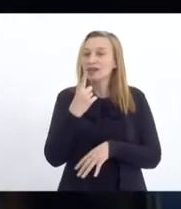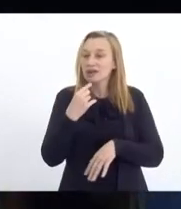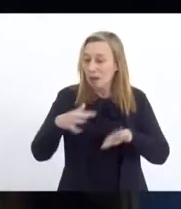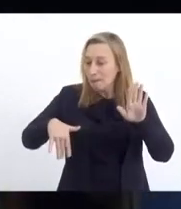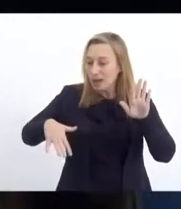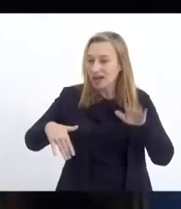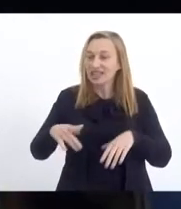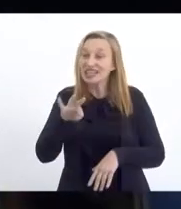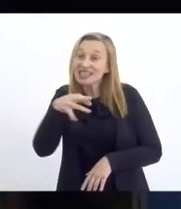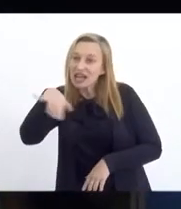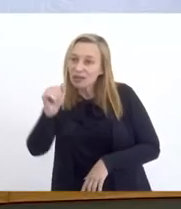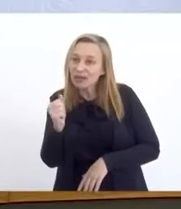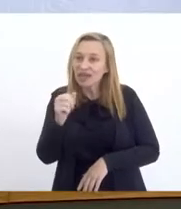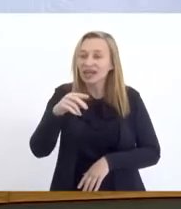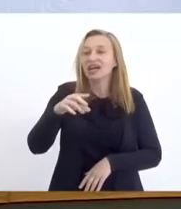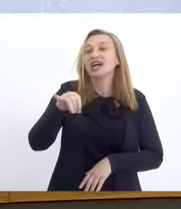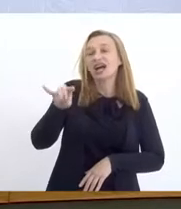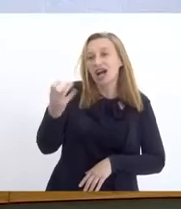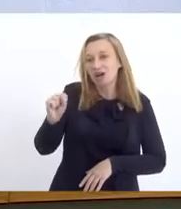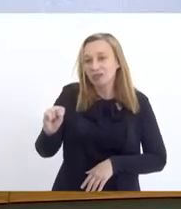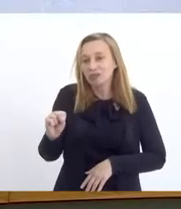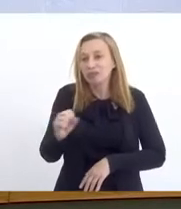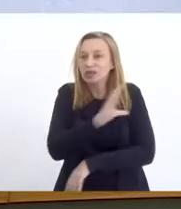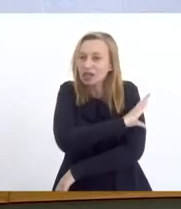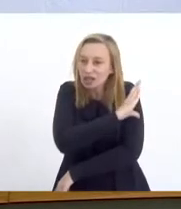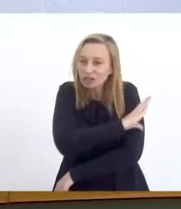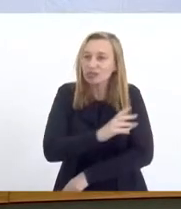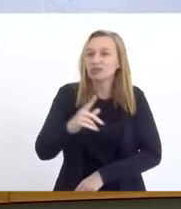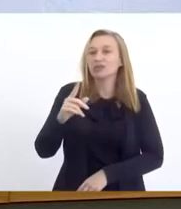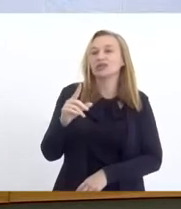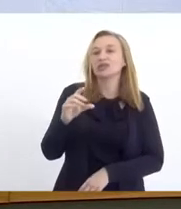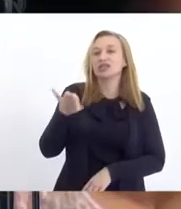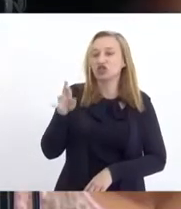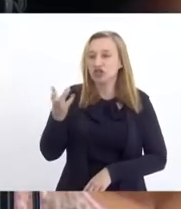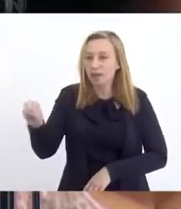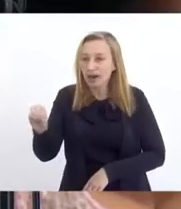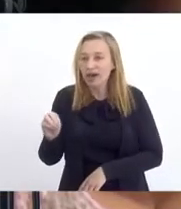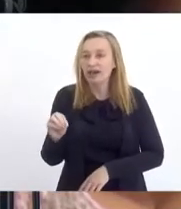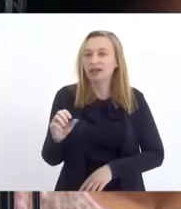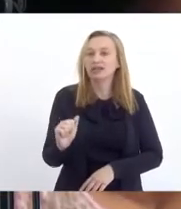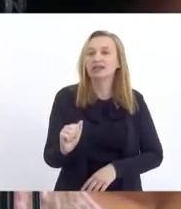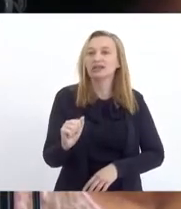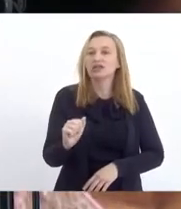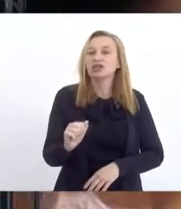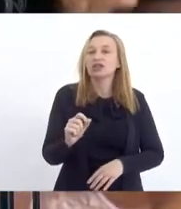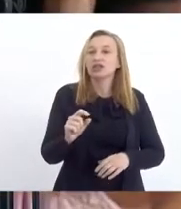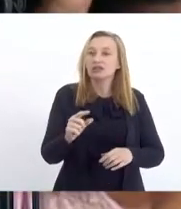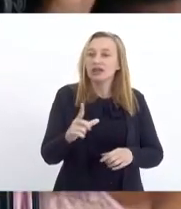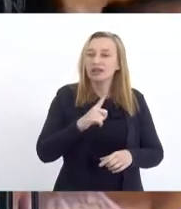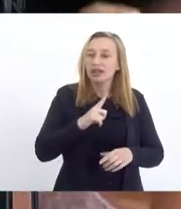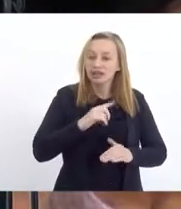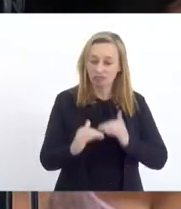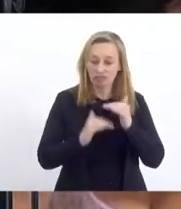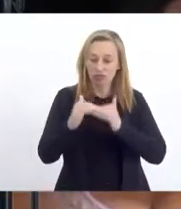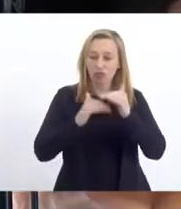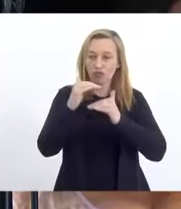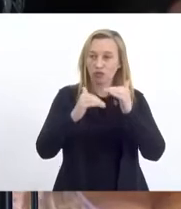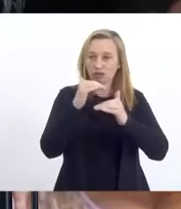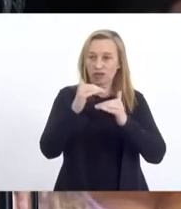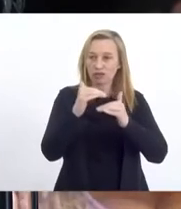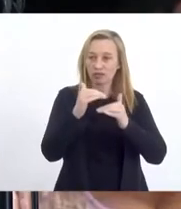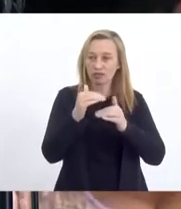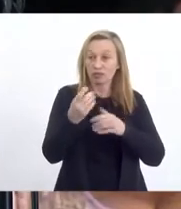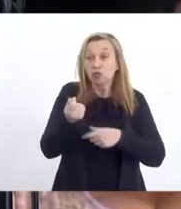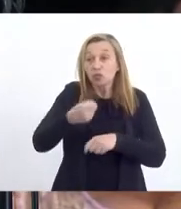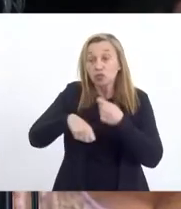Quissamã, Campos, São João da Barra e São Francisco, através da Ponte da Integração, o que vai gerar de desenvolvimento